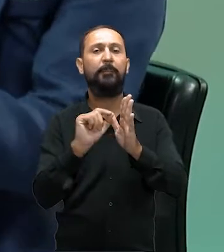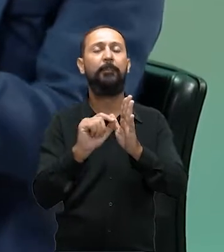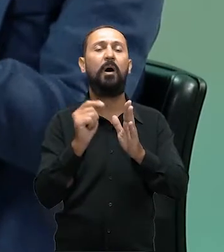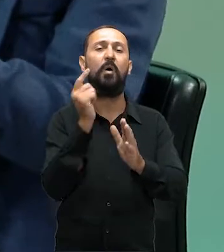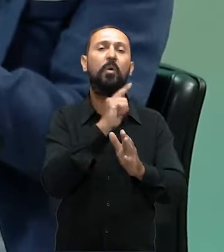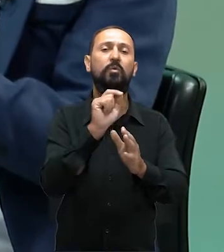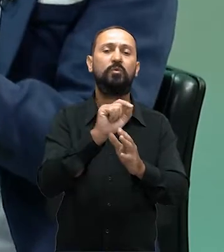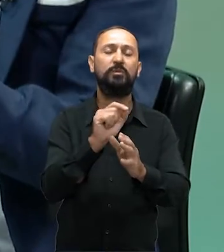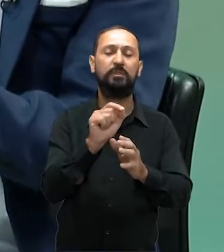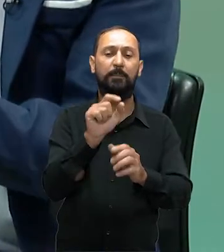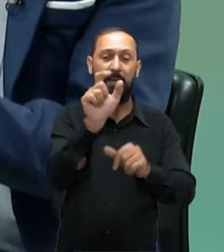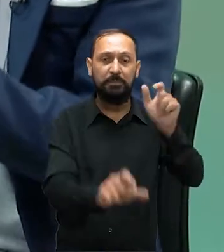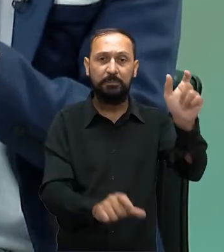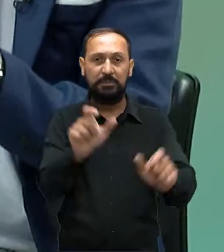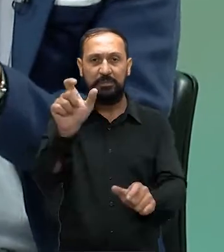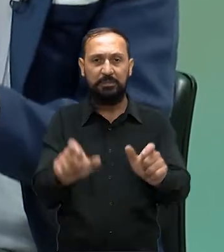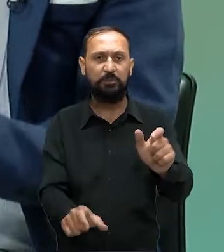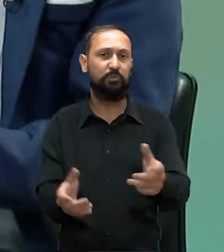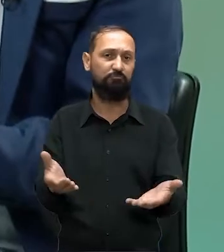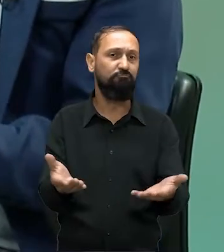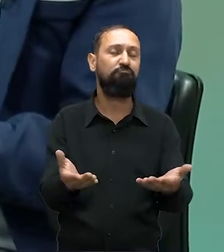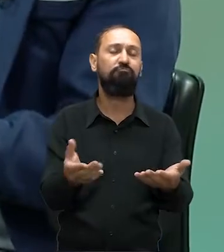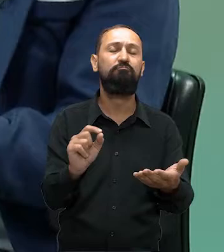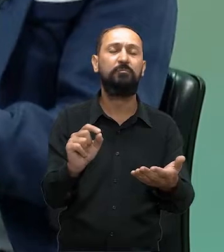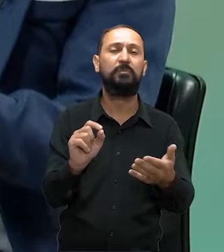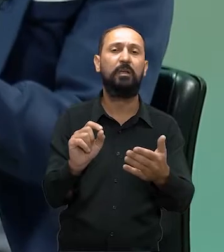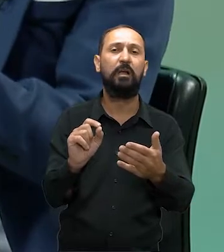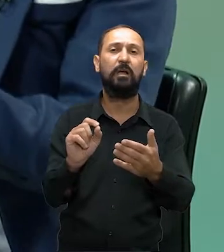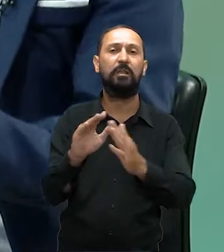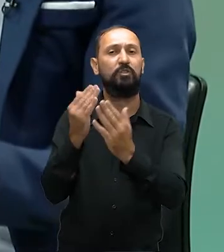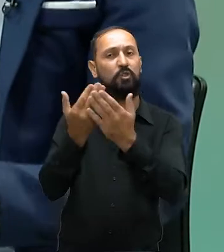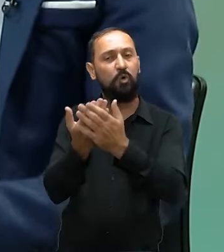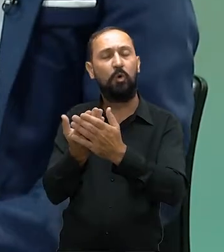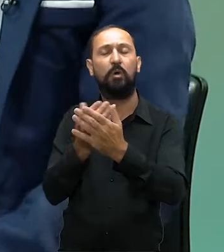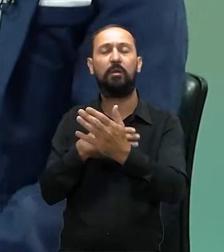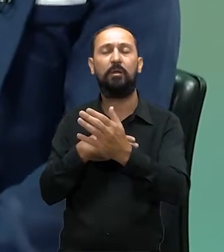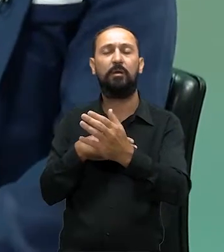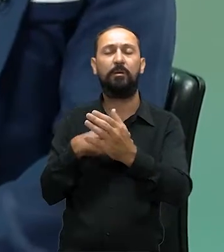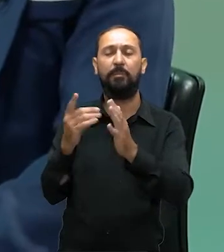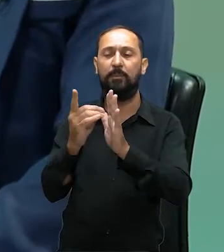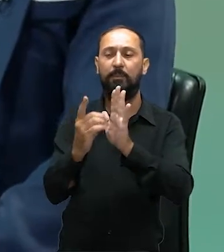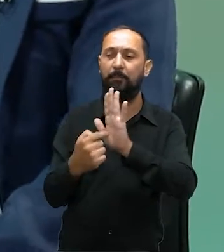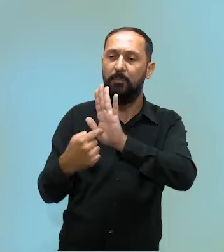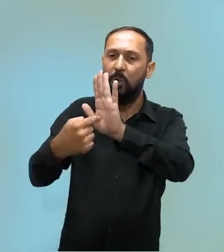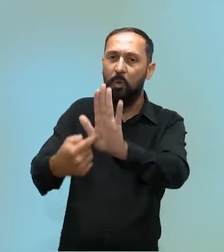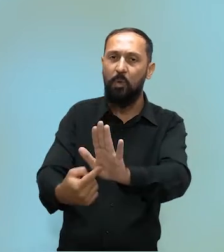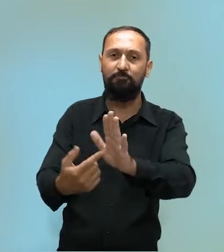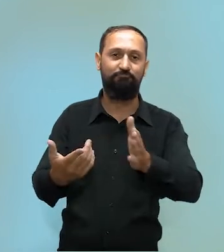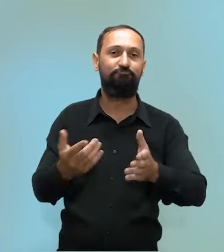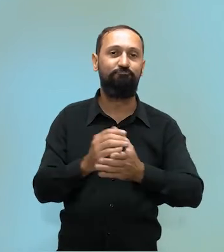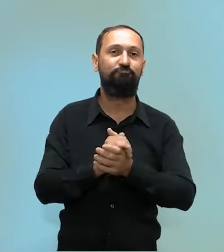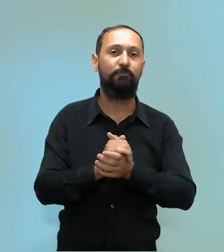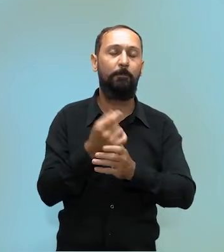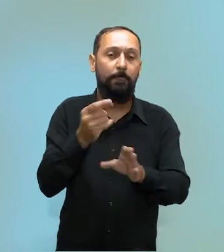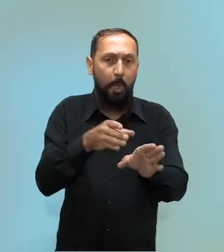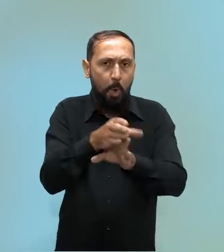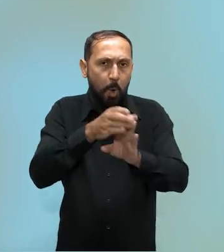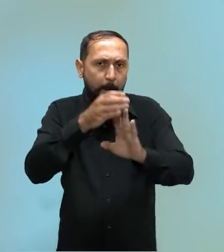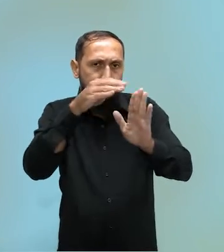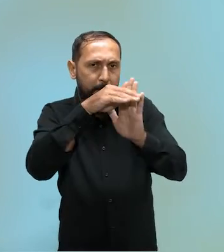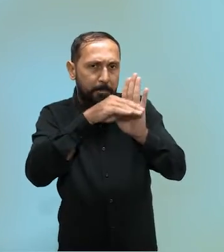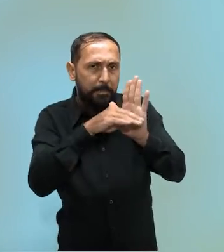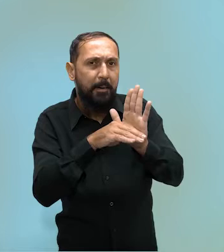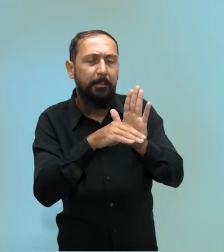decreto para chegar ao cidadão, às escolas, com esse decreto. Entendi. E